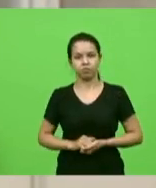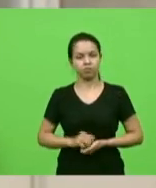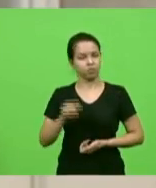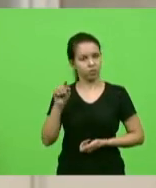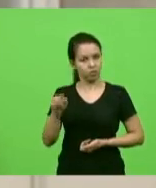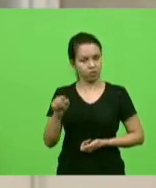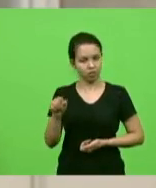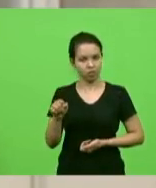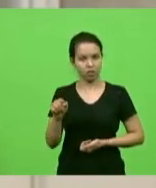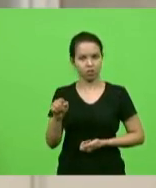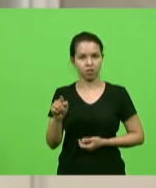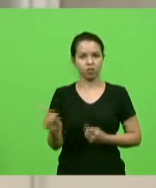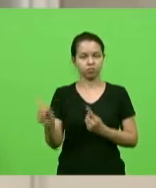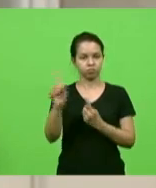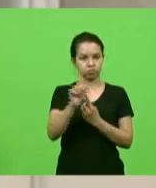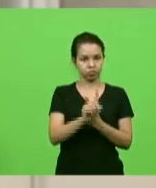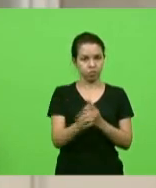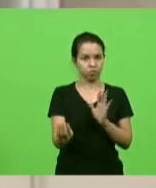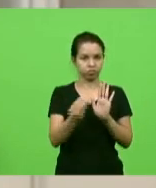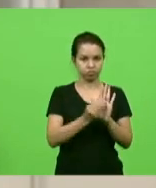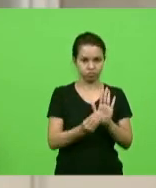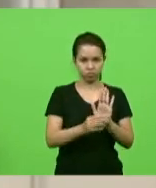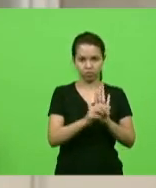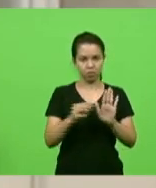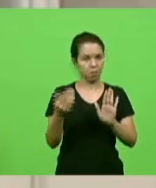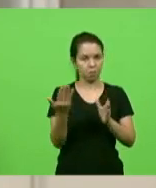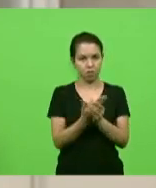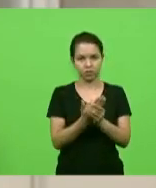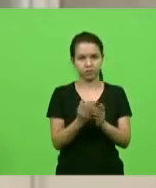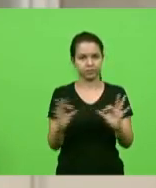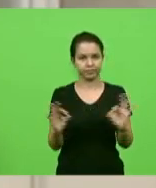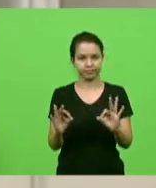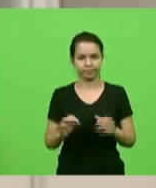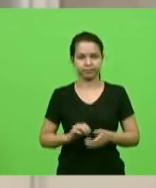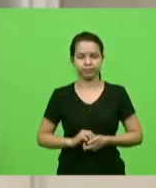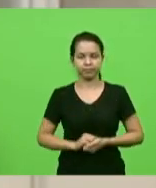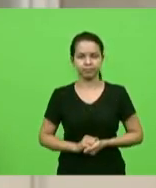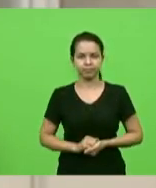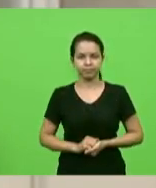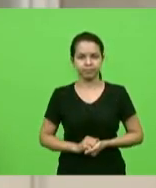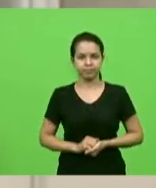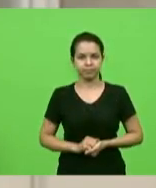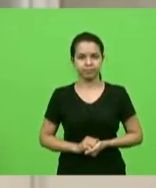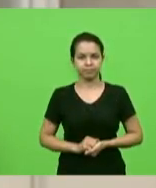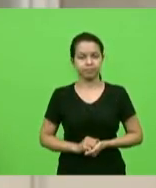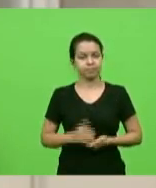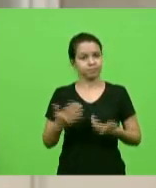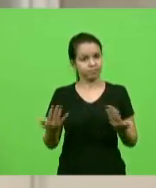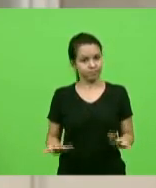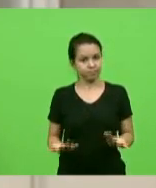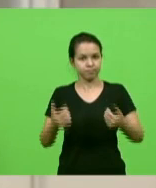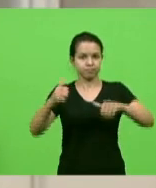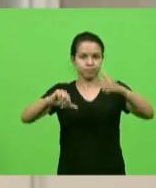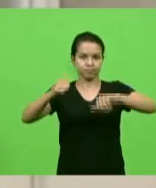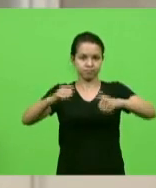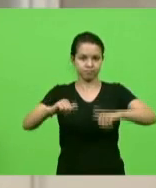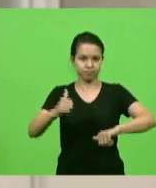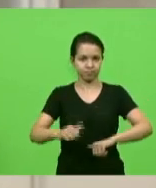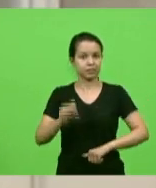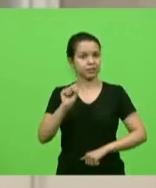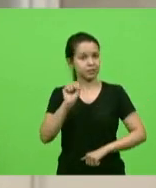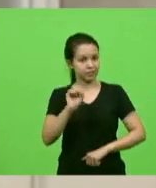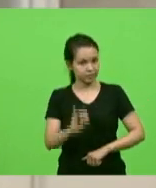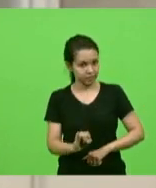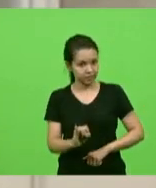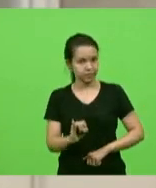não figura no pólo passivo deste processo e resta examinar Então se é possível